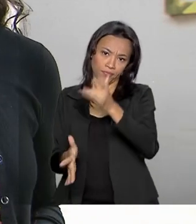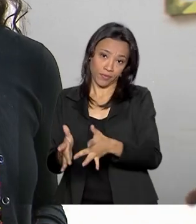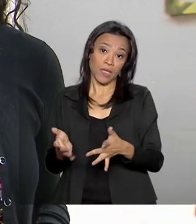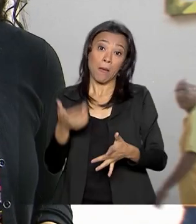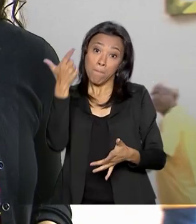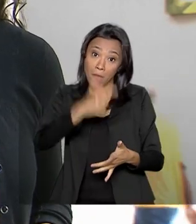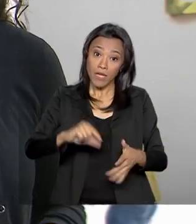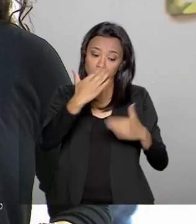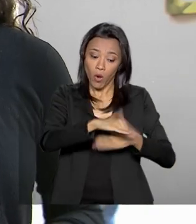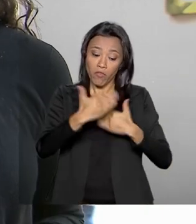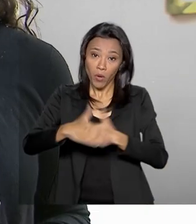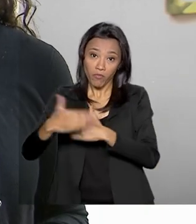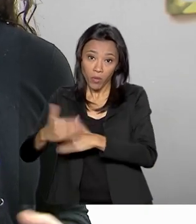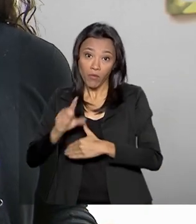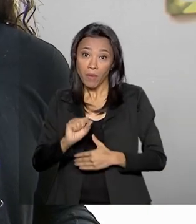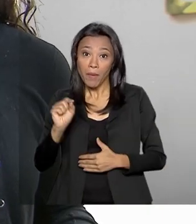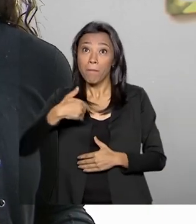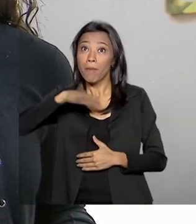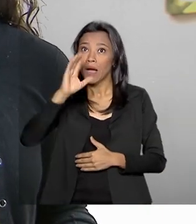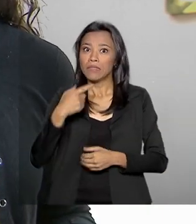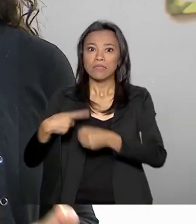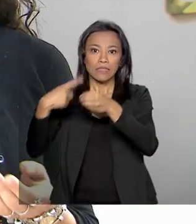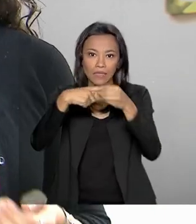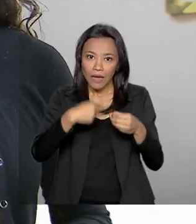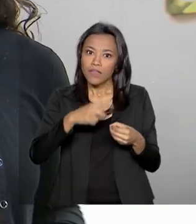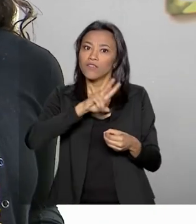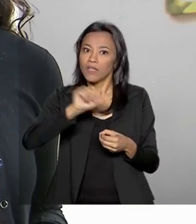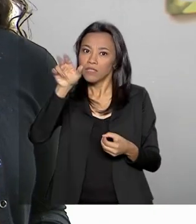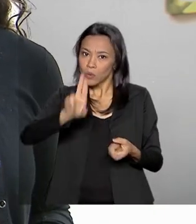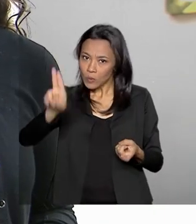mais cidades vão receber o exame, dando opção ao aluno. aplicadas decorrer milhões de